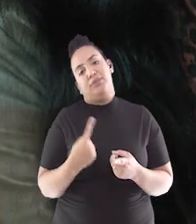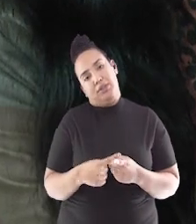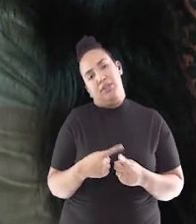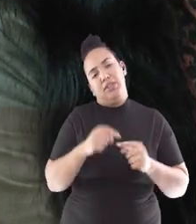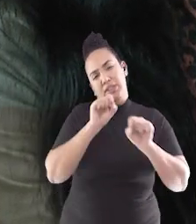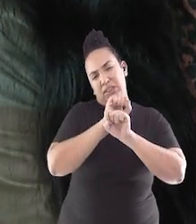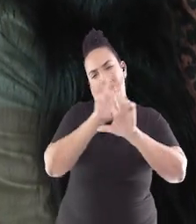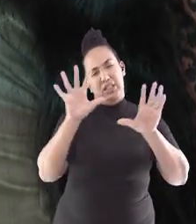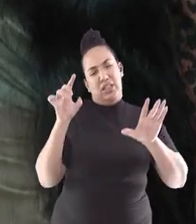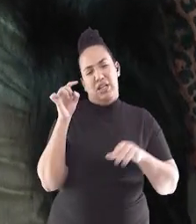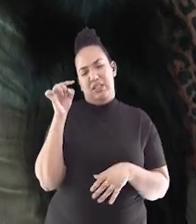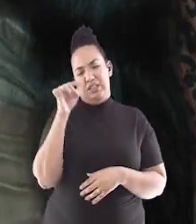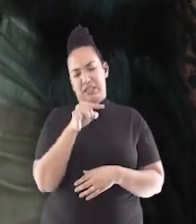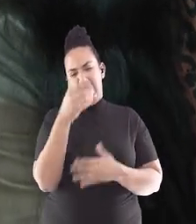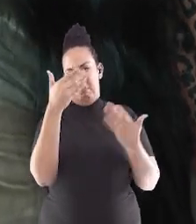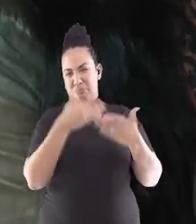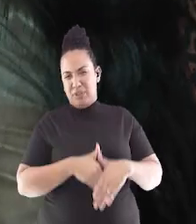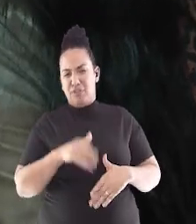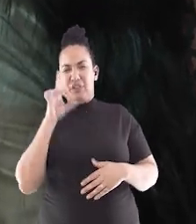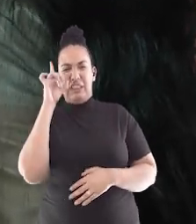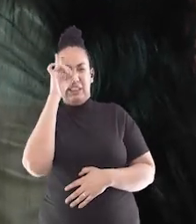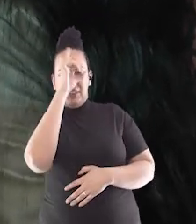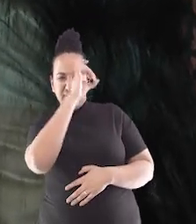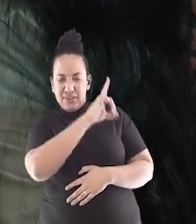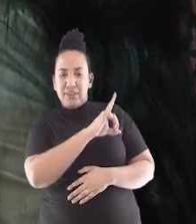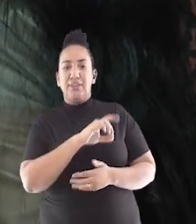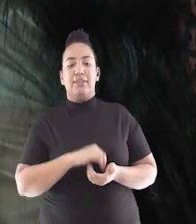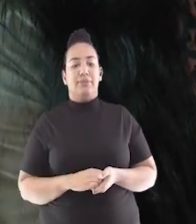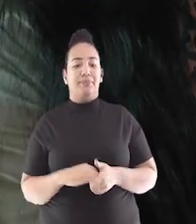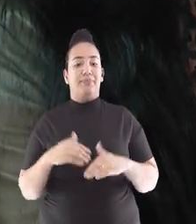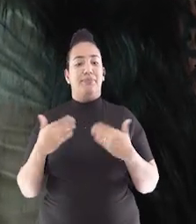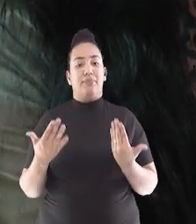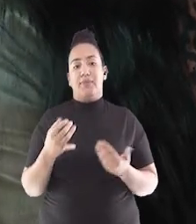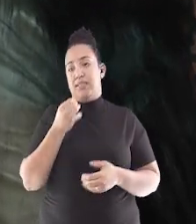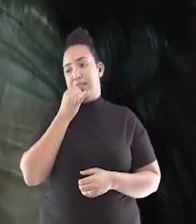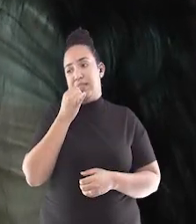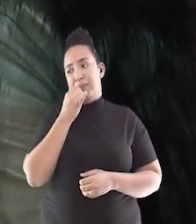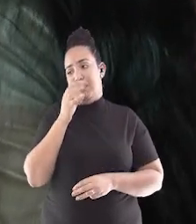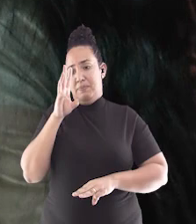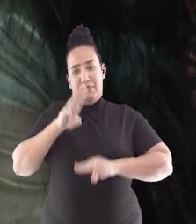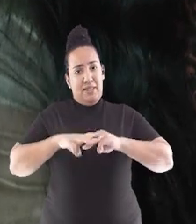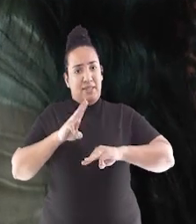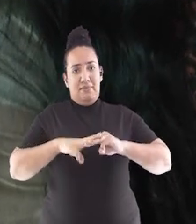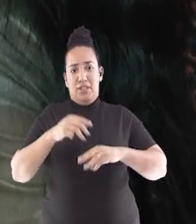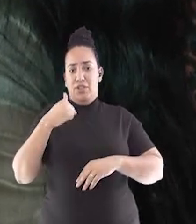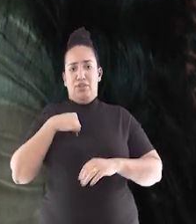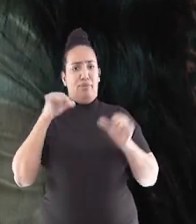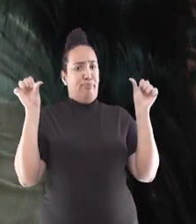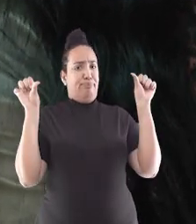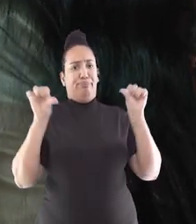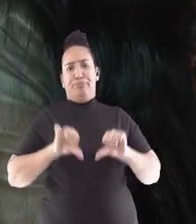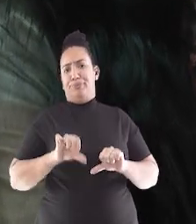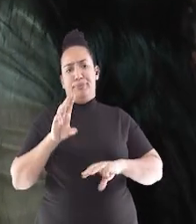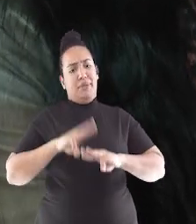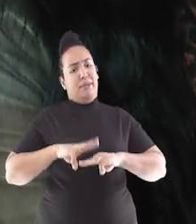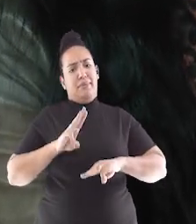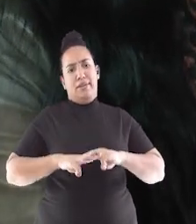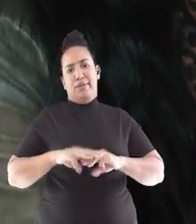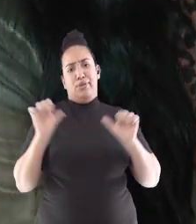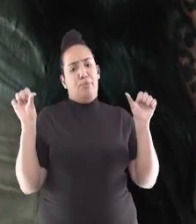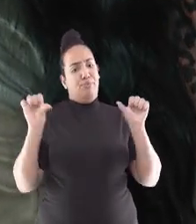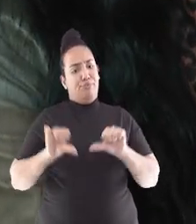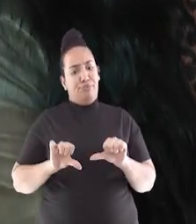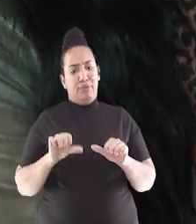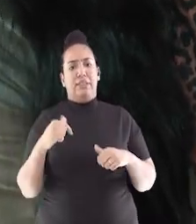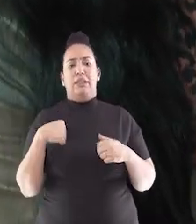tipo, obviamente lá vai ser muito mais difícil. Então, vamos supor, matemática. Eu sou horrível em matemática. 2. Eu também, gente. Sou horrível